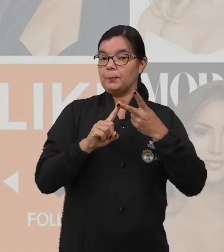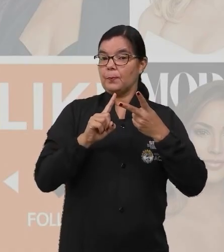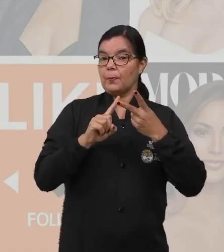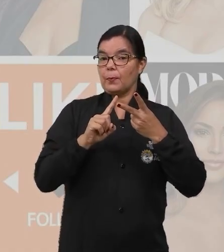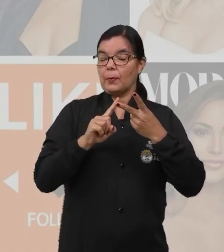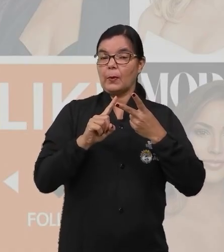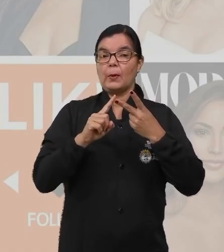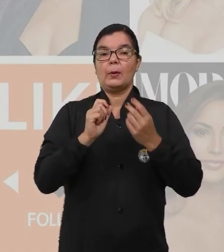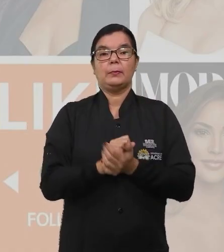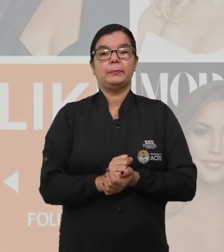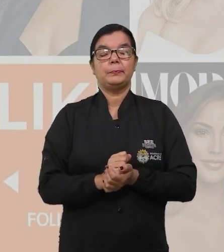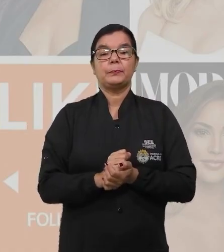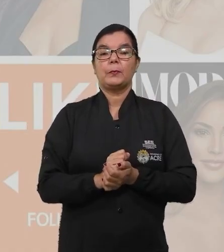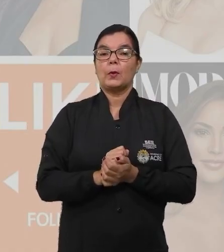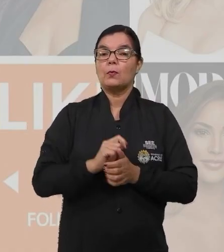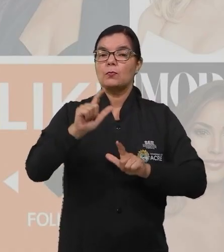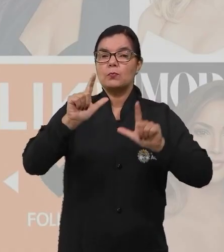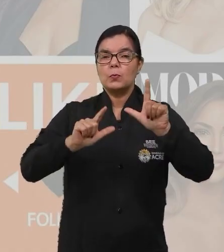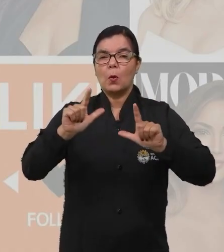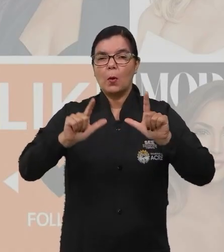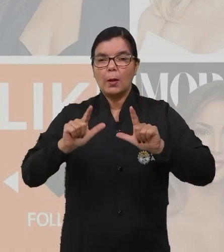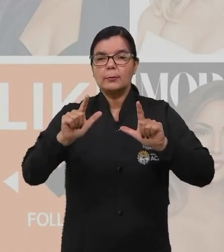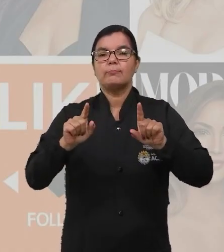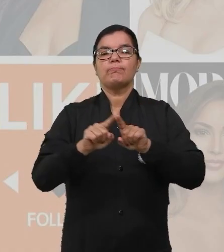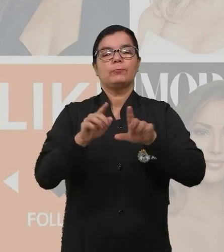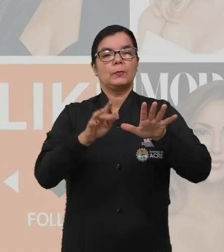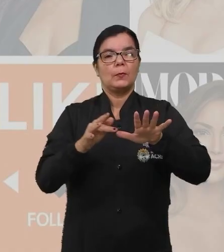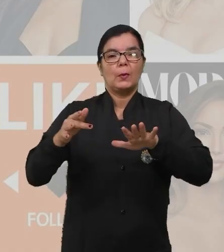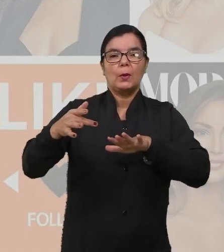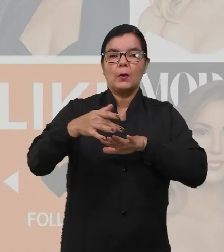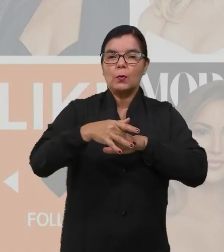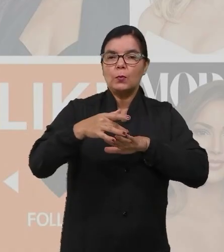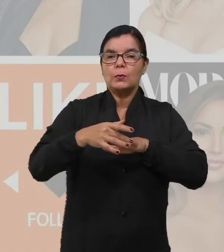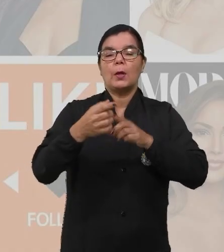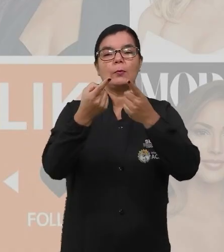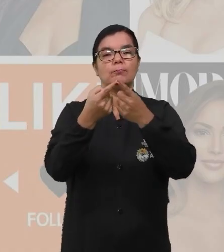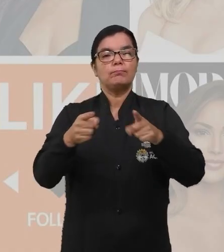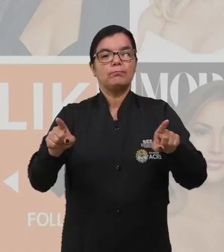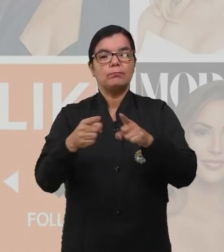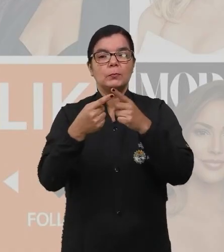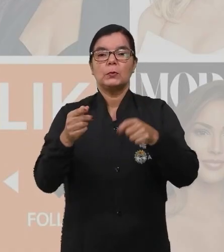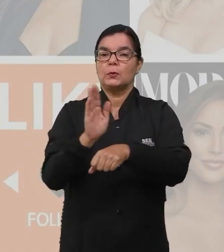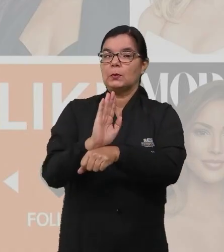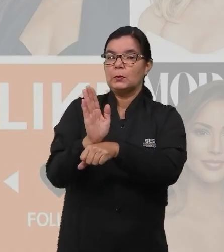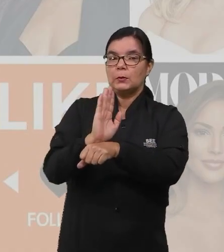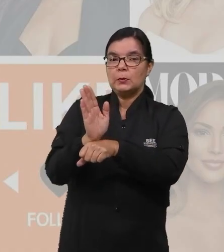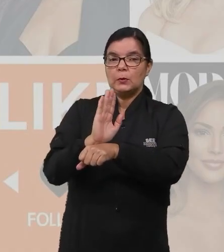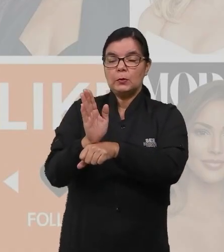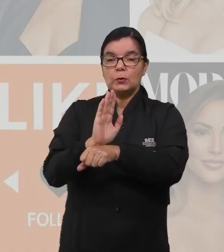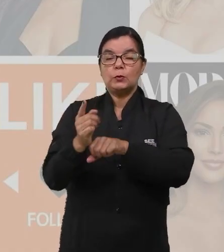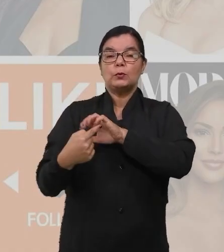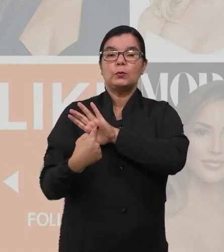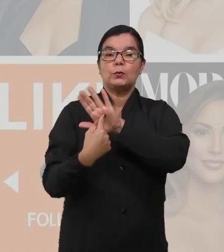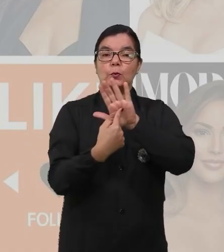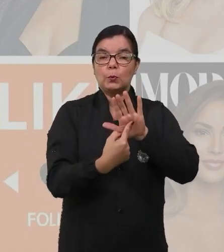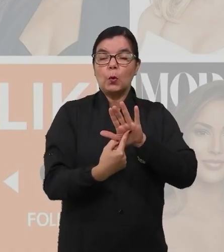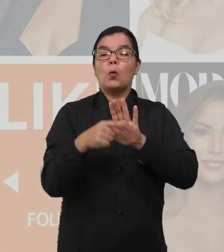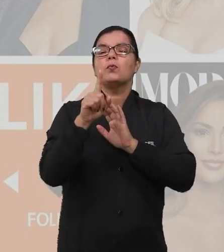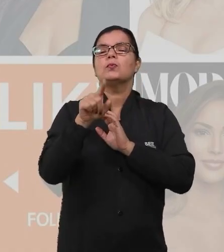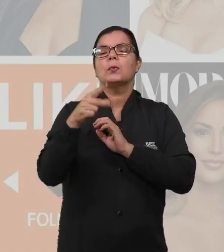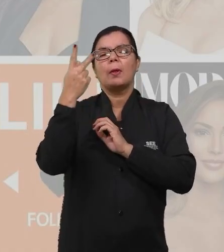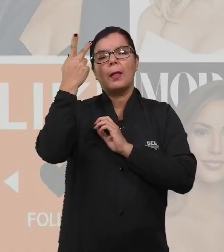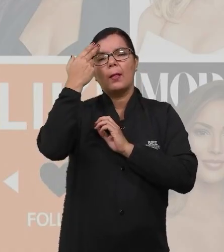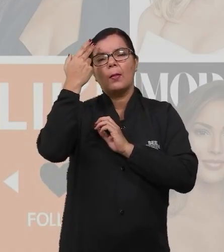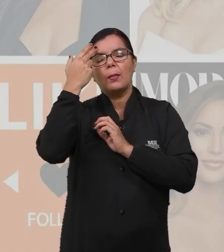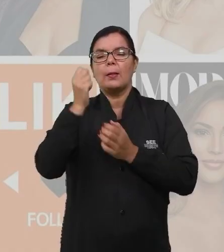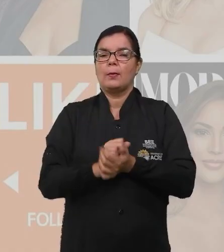2, programas de TV, redes sociais, músicas e filmes nos mostram o que é